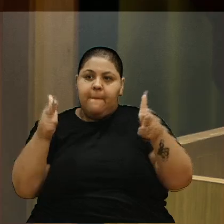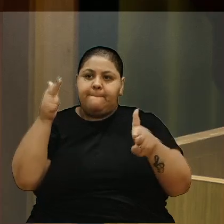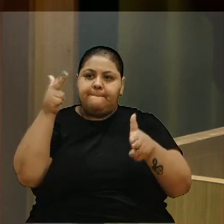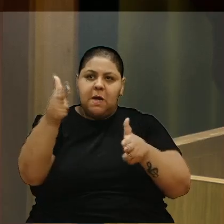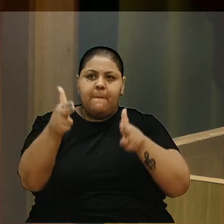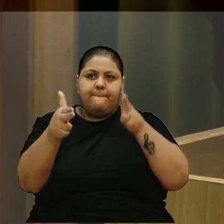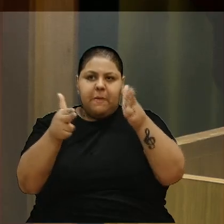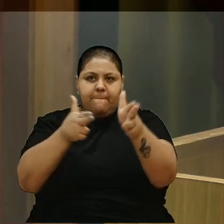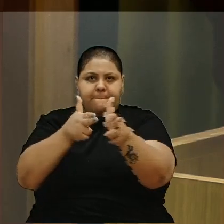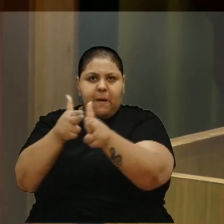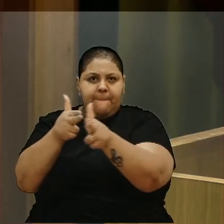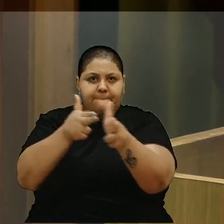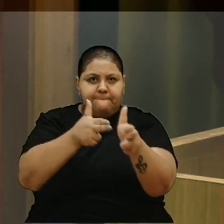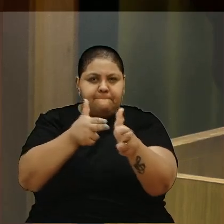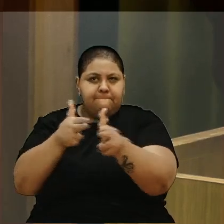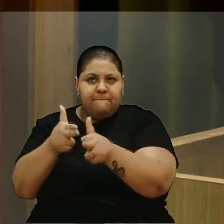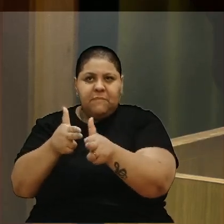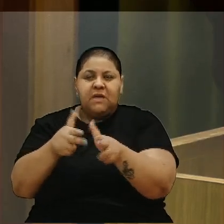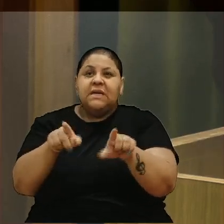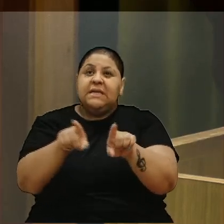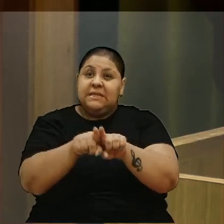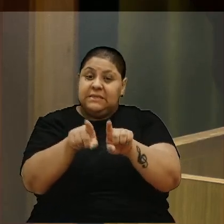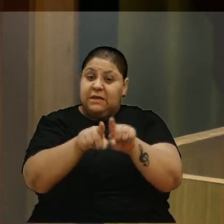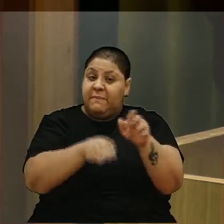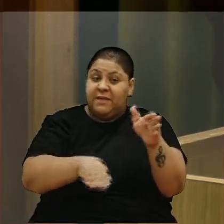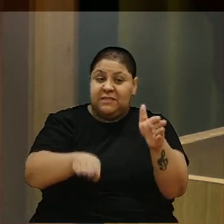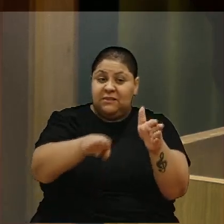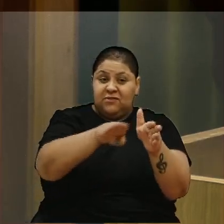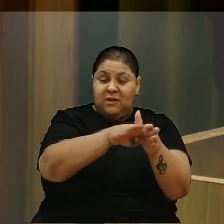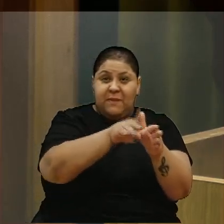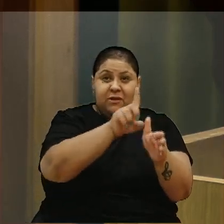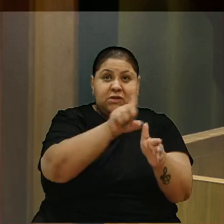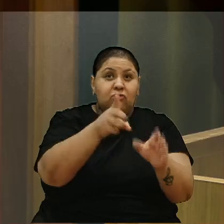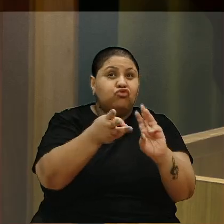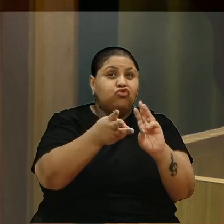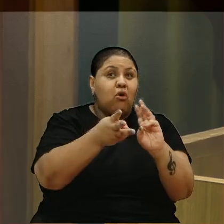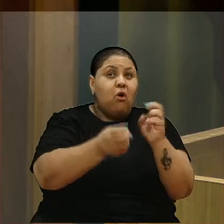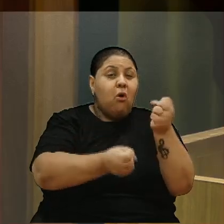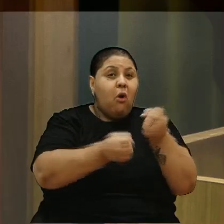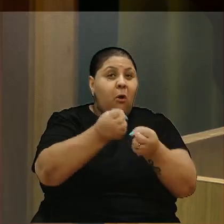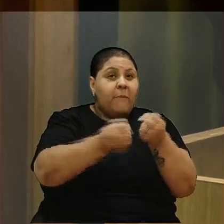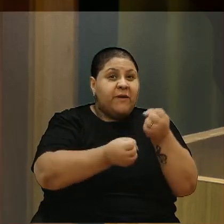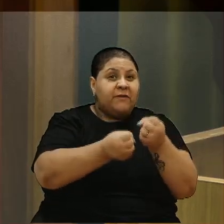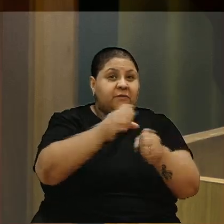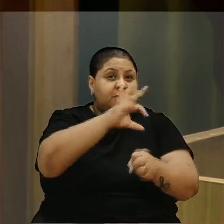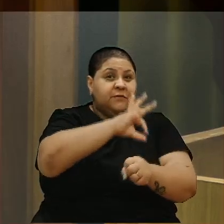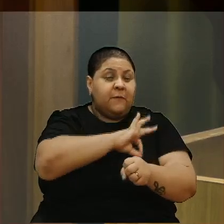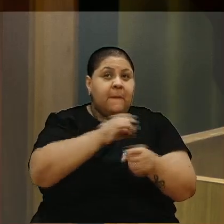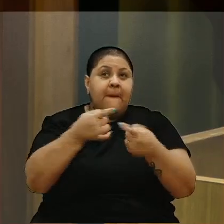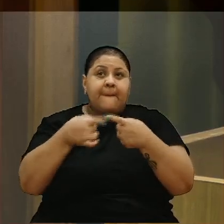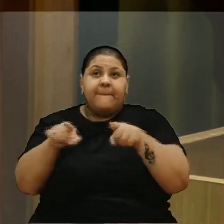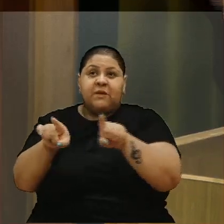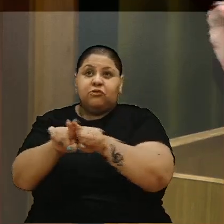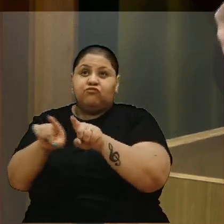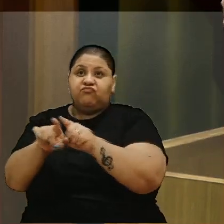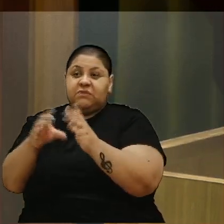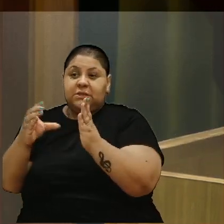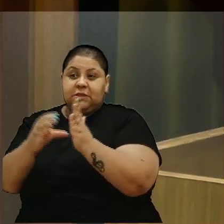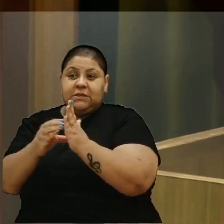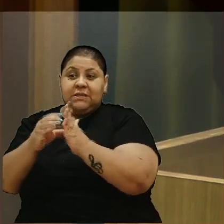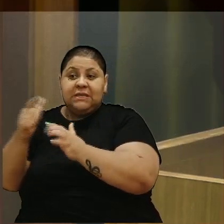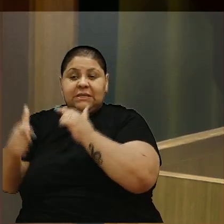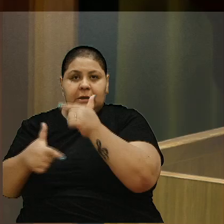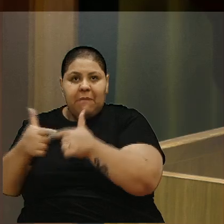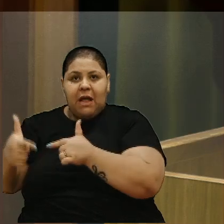possibilidade de estacionamento não só para as viaturas, mas para os veículos particulares dos servidores que trabalham diuturnamente.